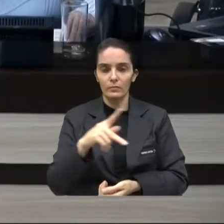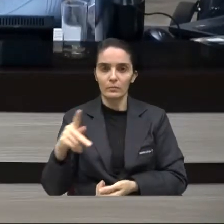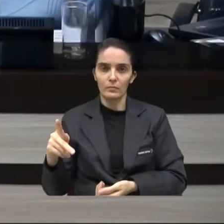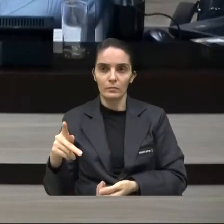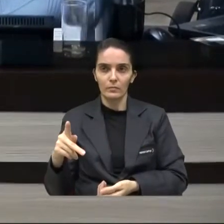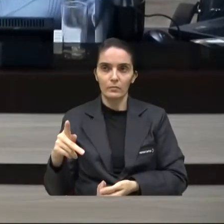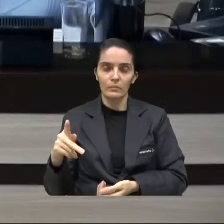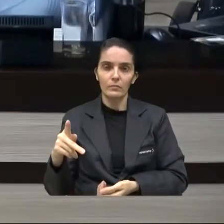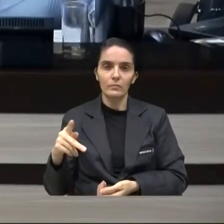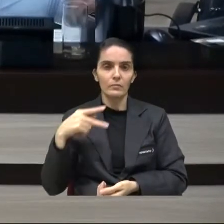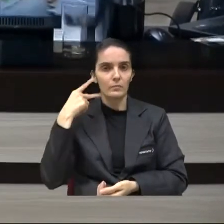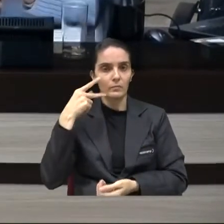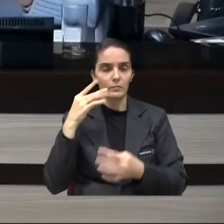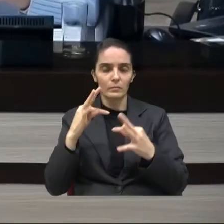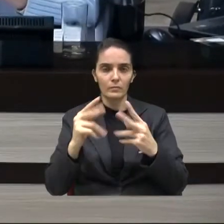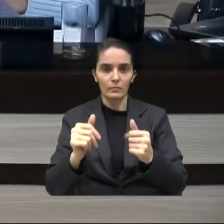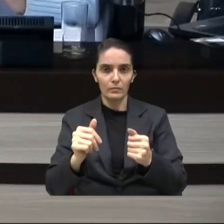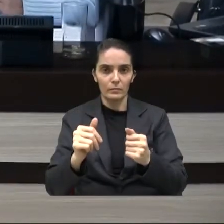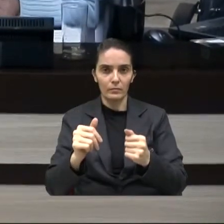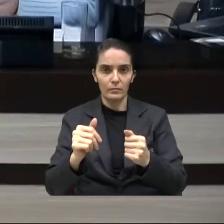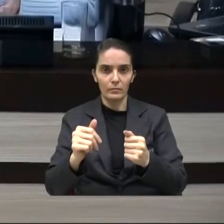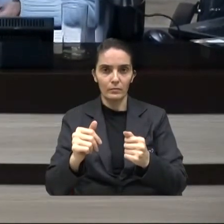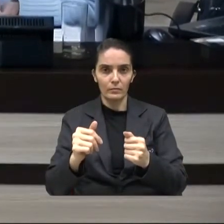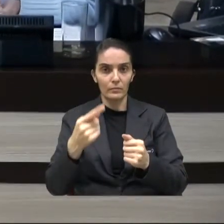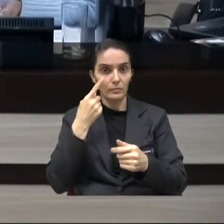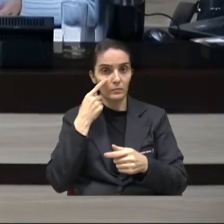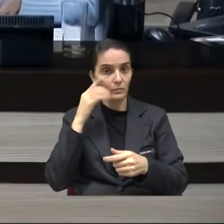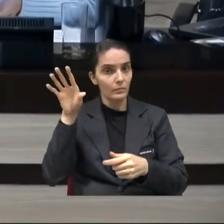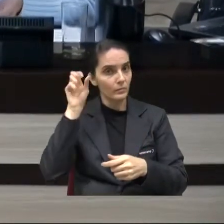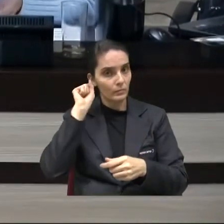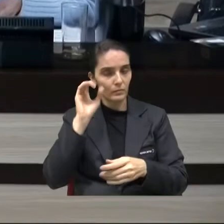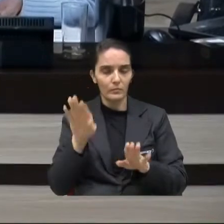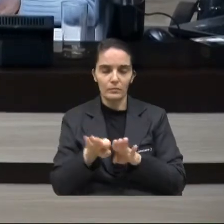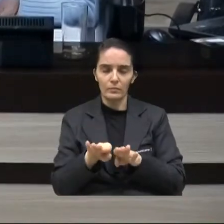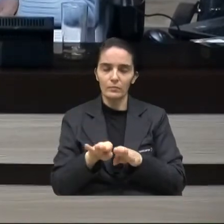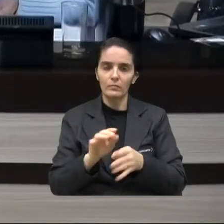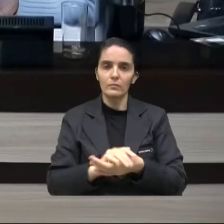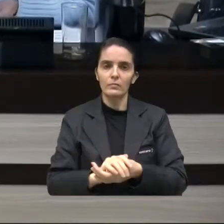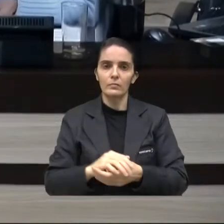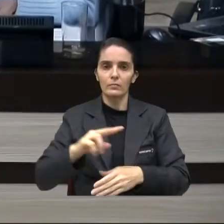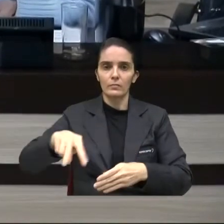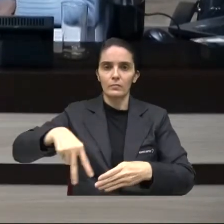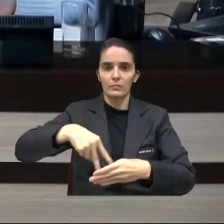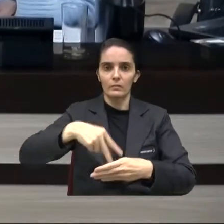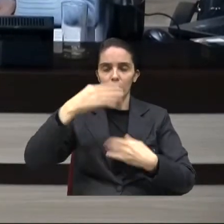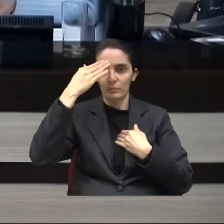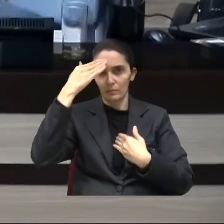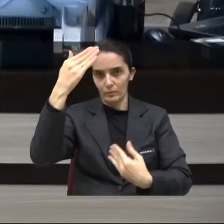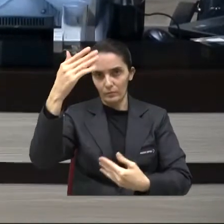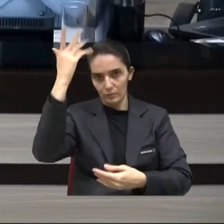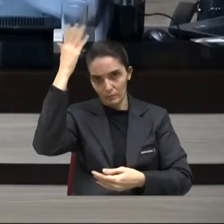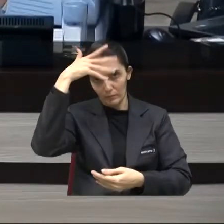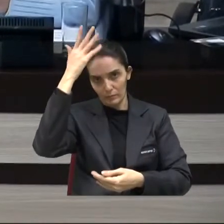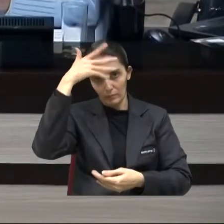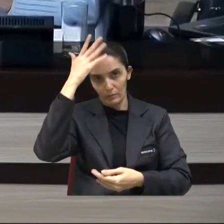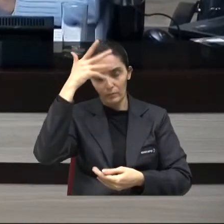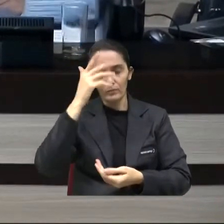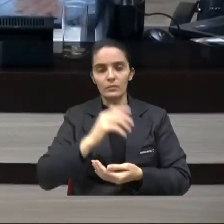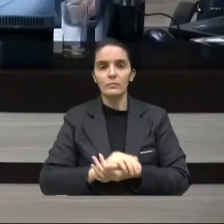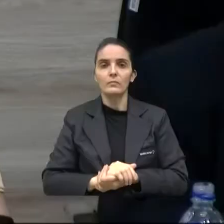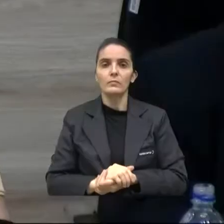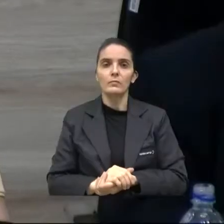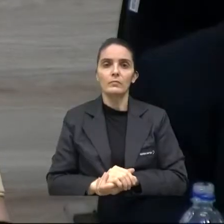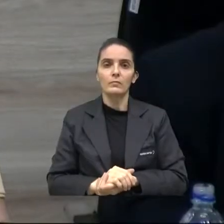nobres colegas, a todos que nos ouvem, nos acompanham, me levanto aqui para agradecer a vereadora Érica, que logo